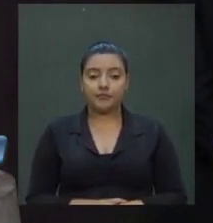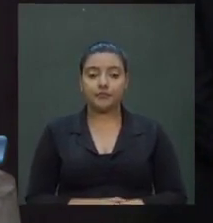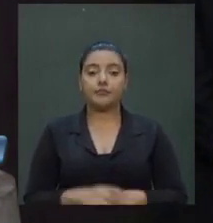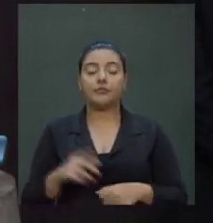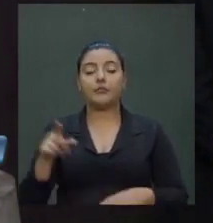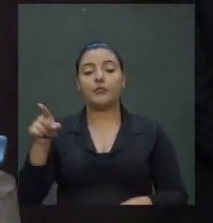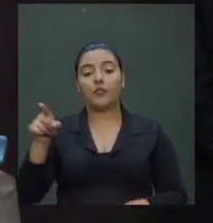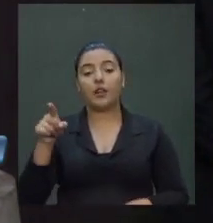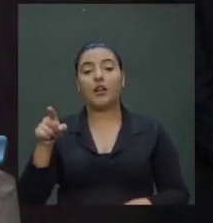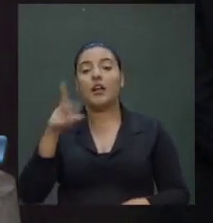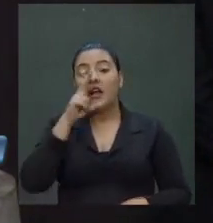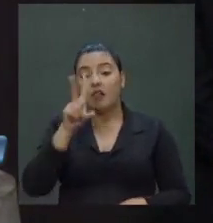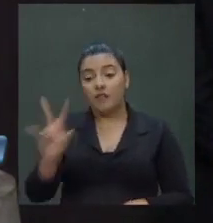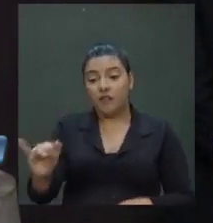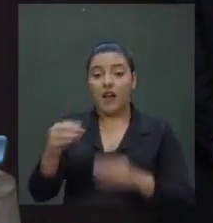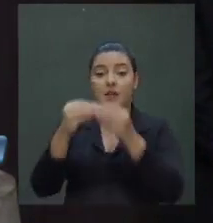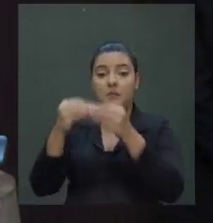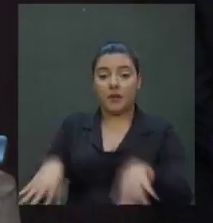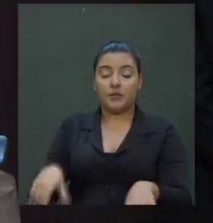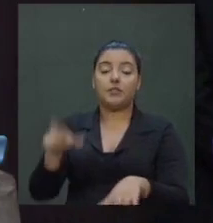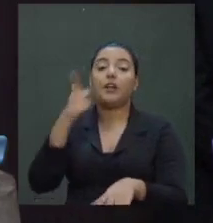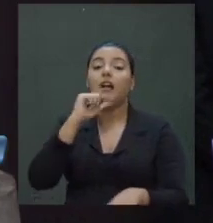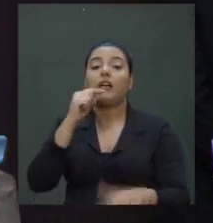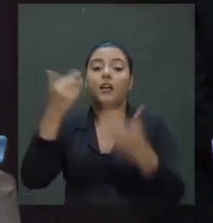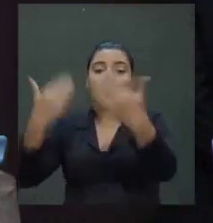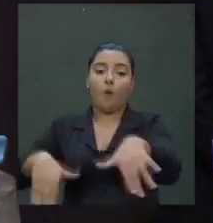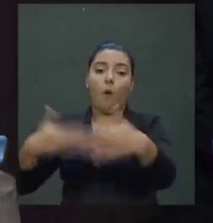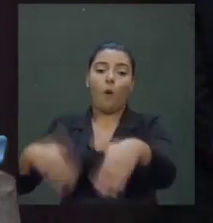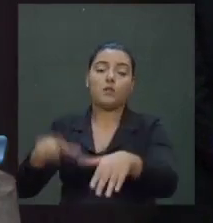mais danosas ao servidor do Tribunal de Justiça.